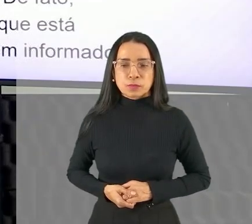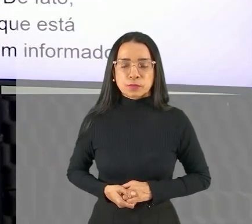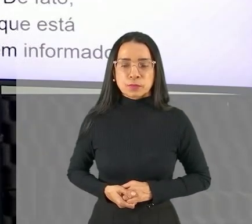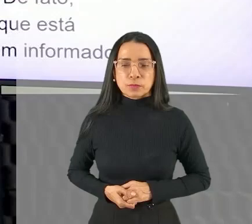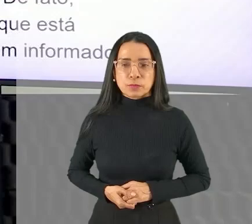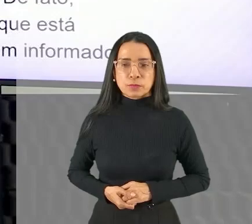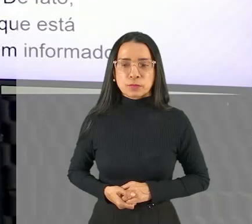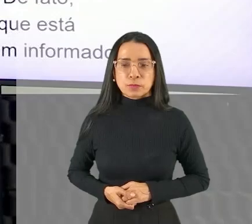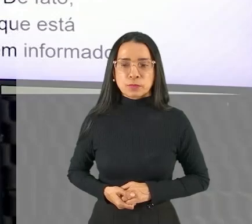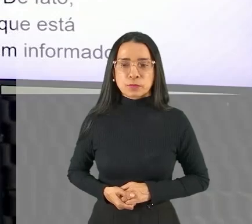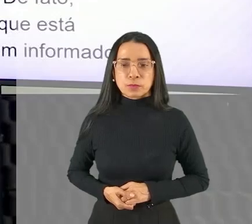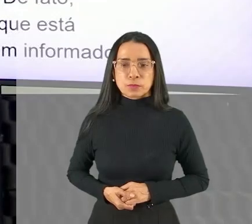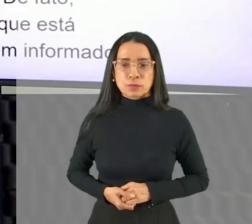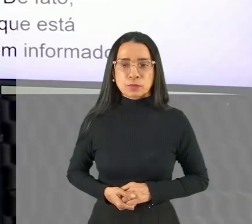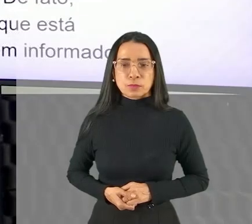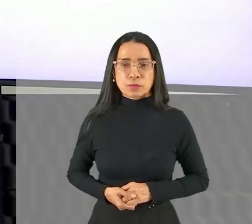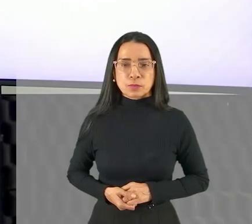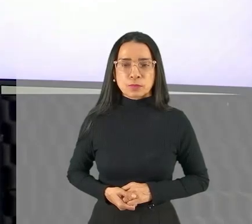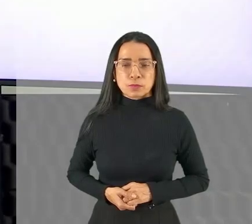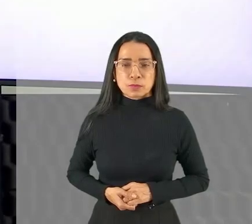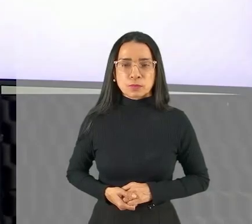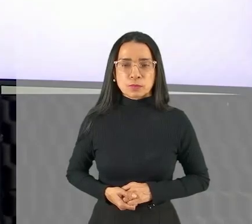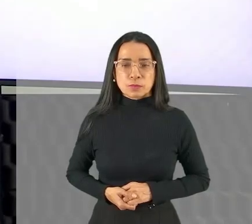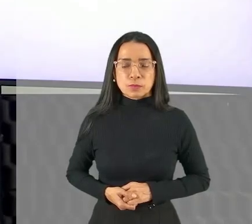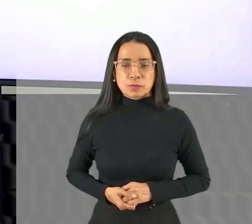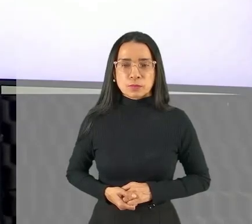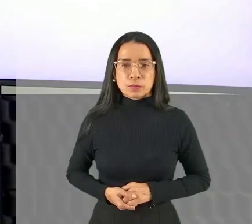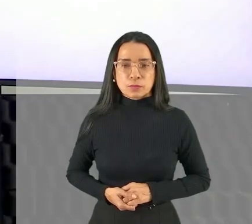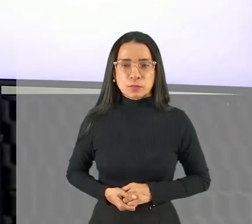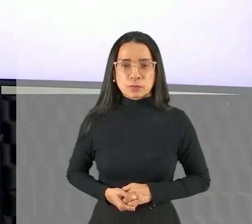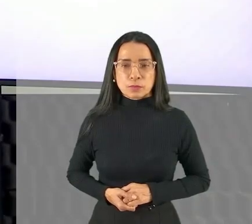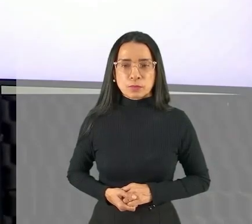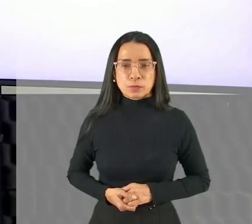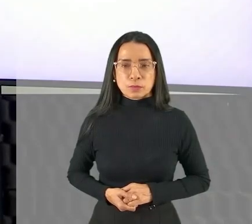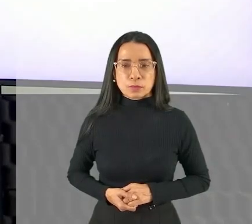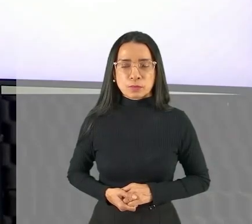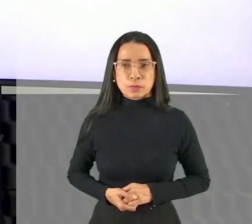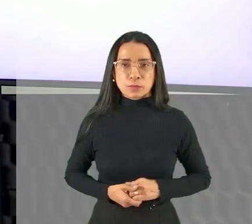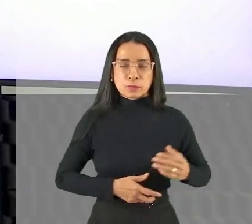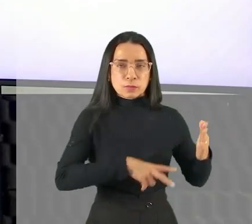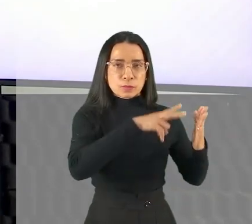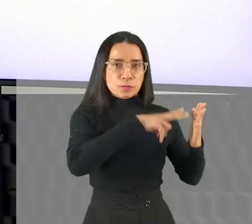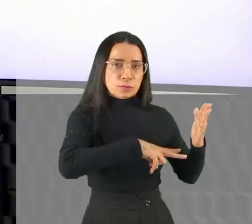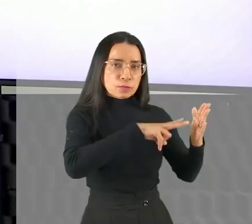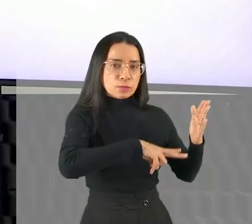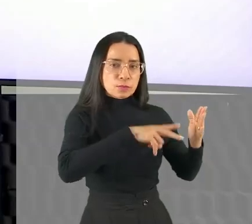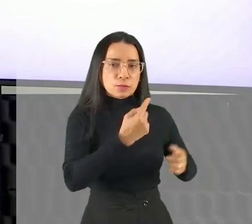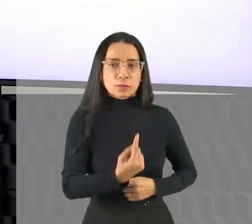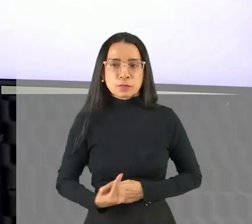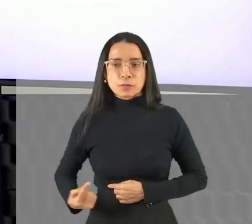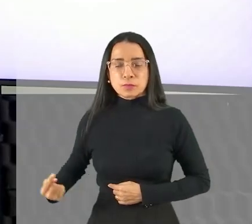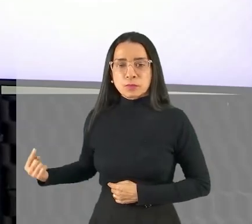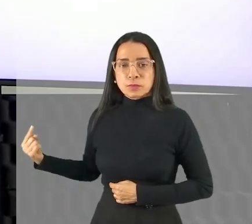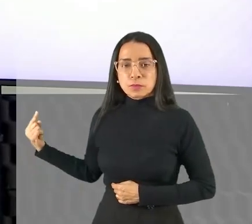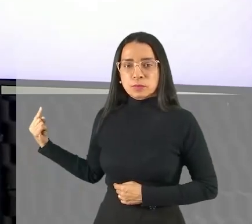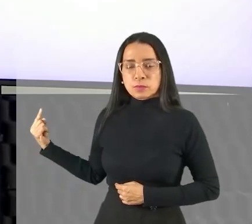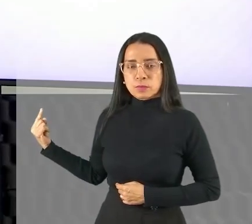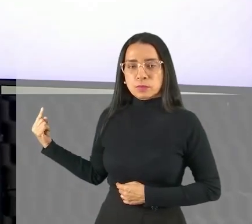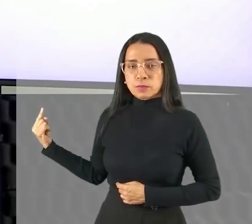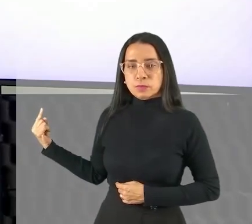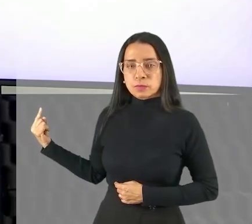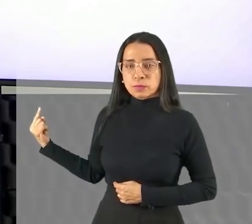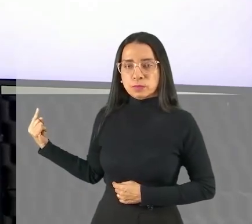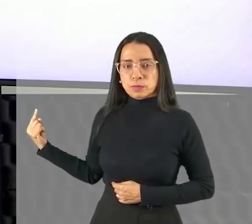falado para estar bem informado. É preciso conhecer as entrelinhas e saber que não há objetividade e